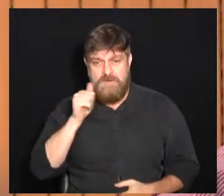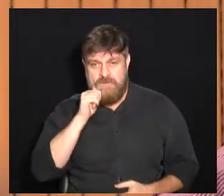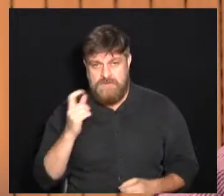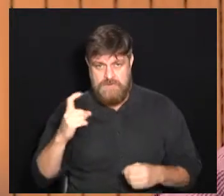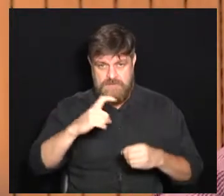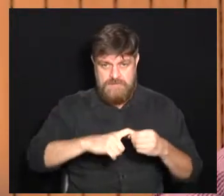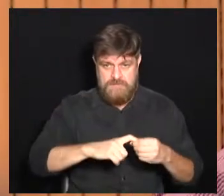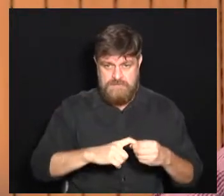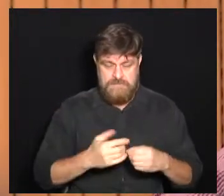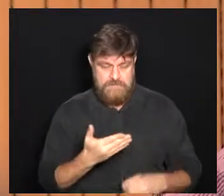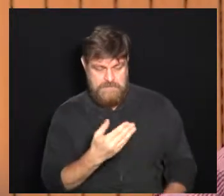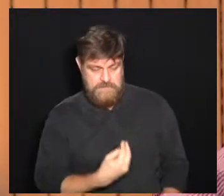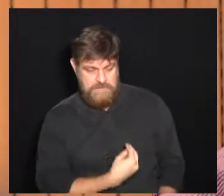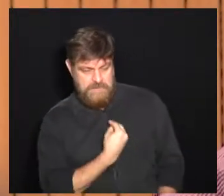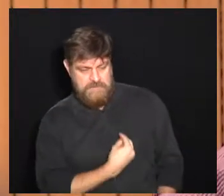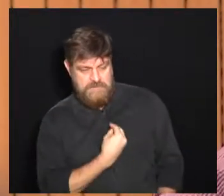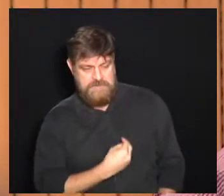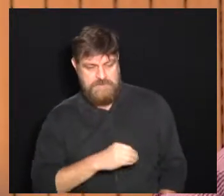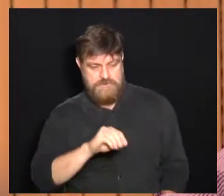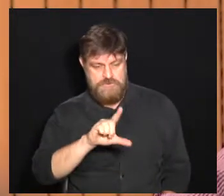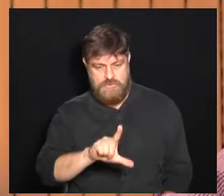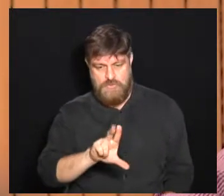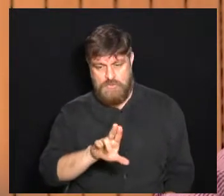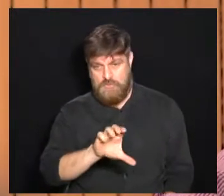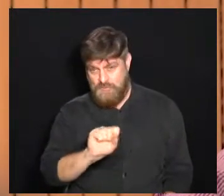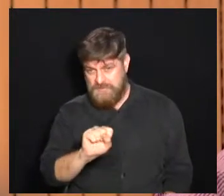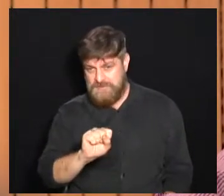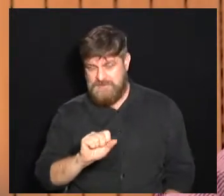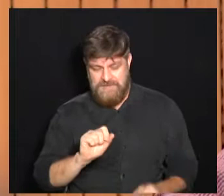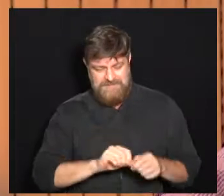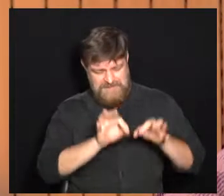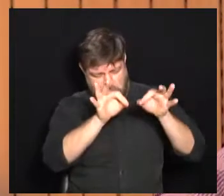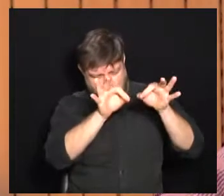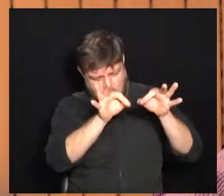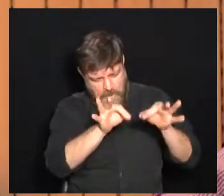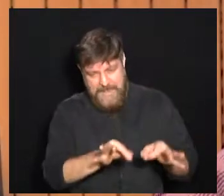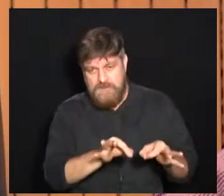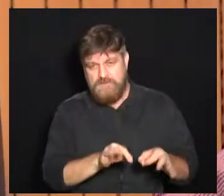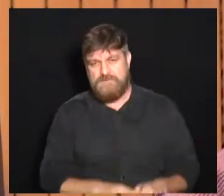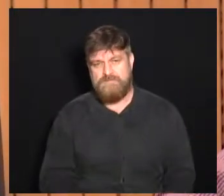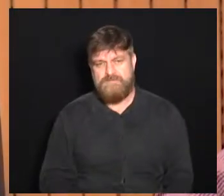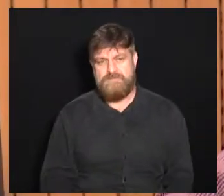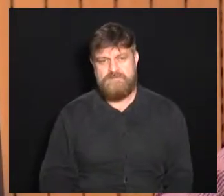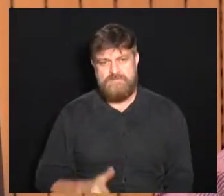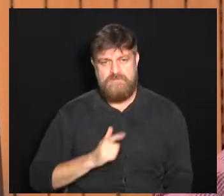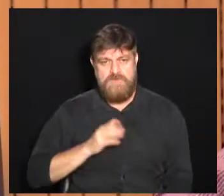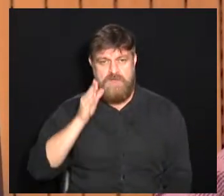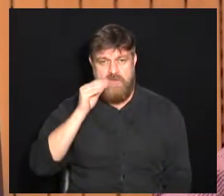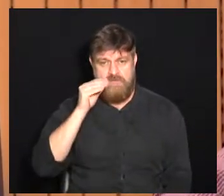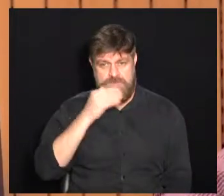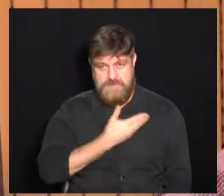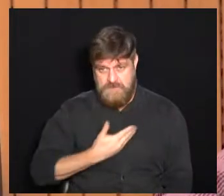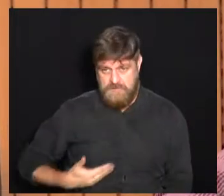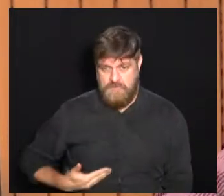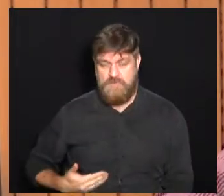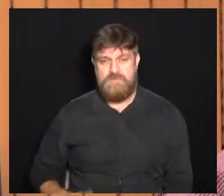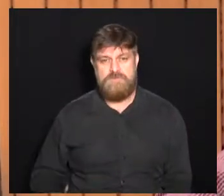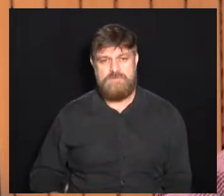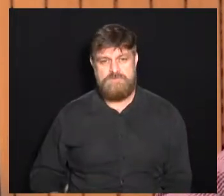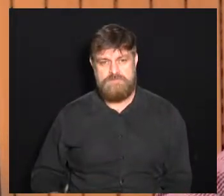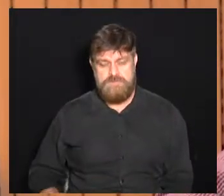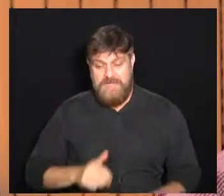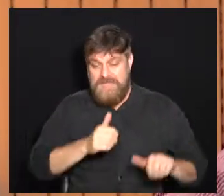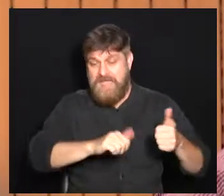que o coordenador está aqui, o Luiz, fez com muita precisão. São servidores de carreira que